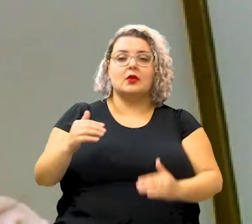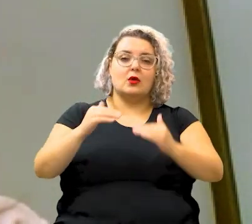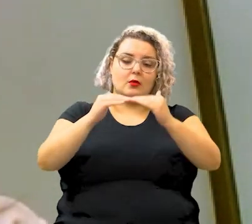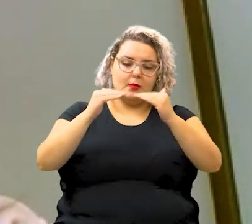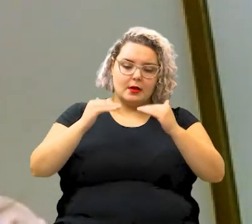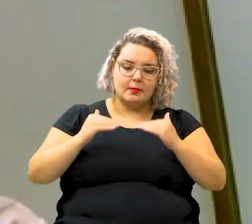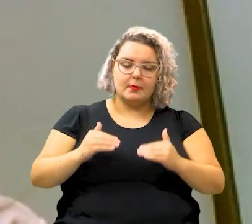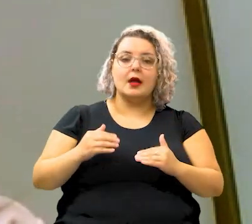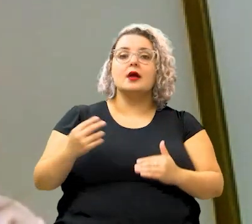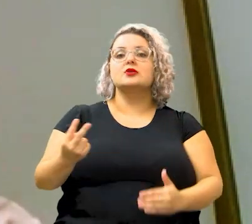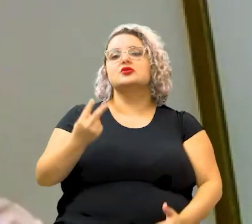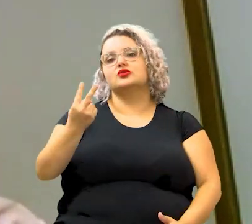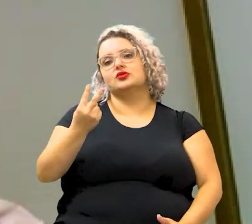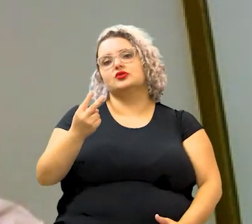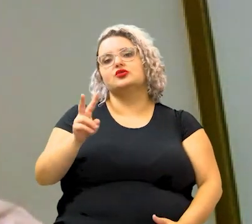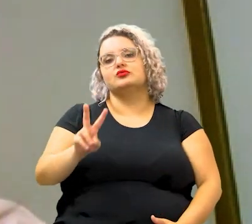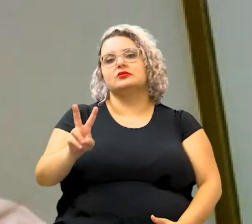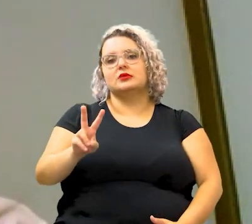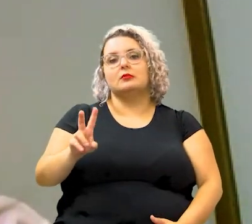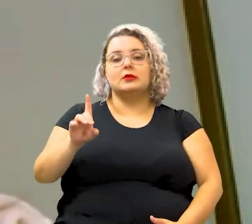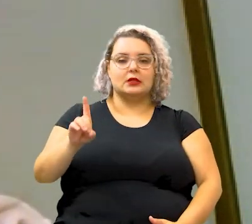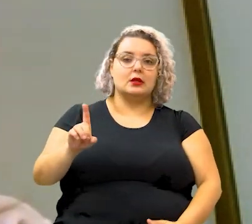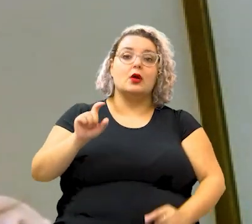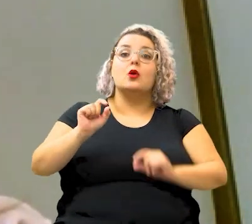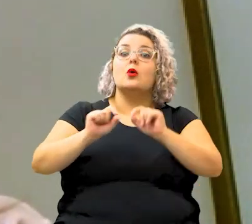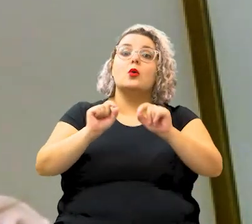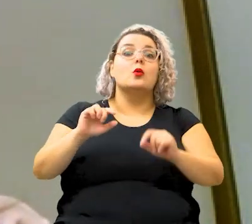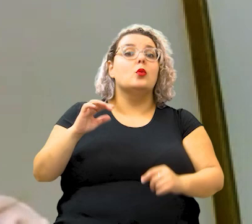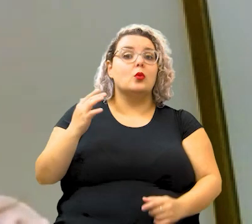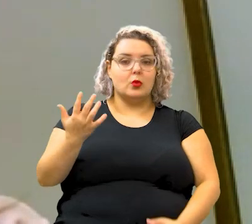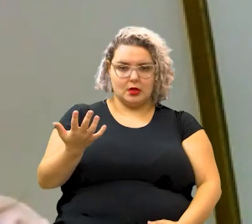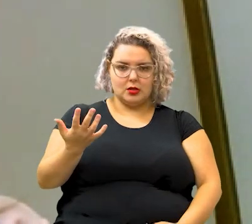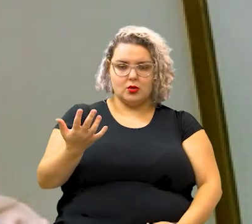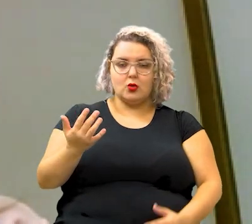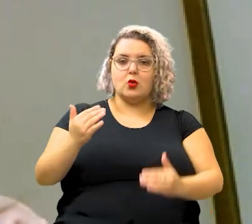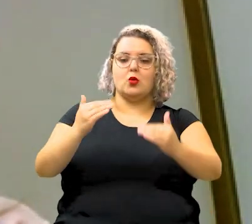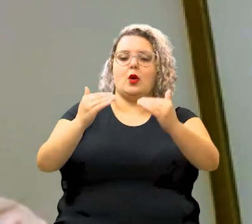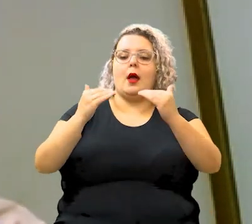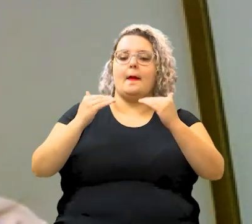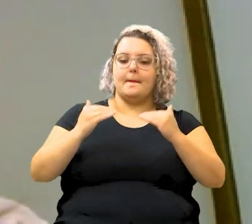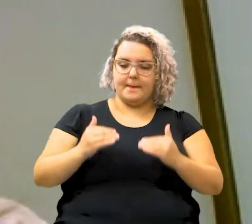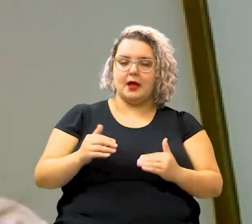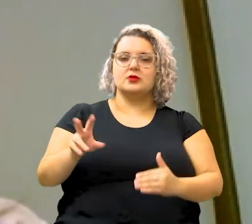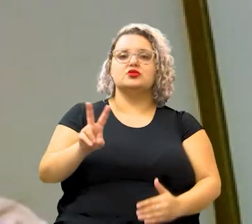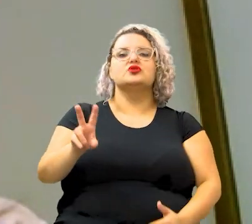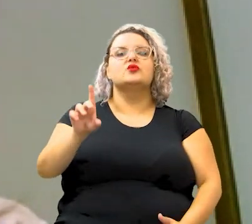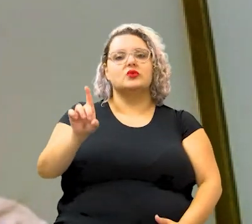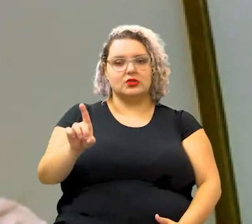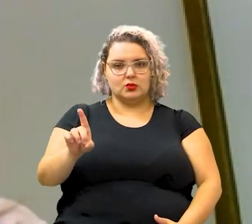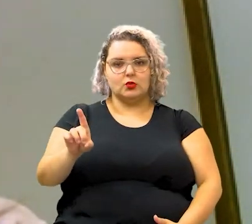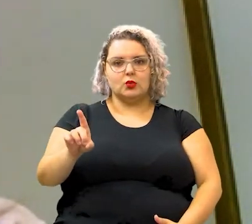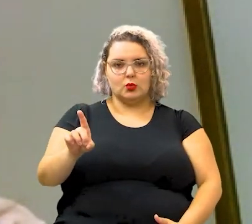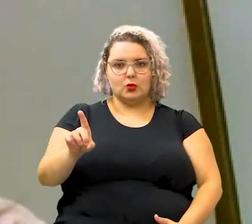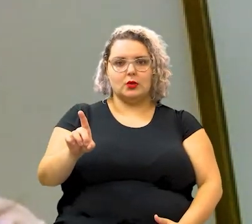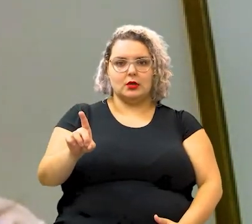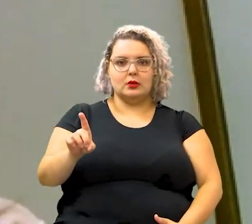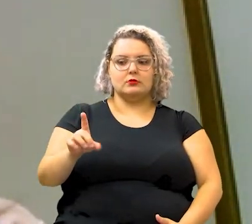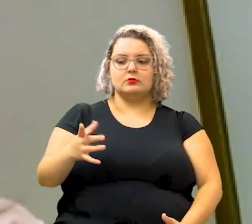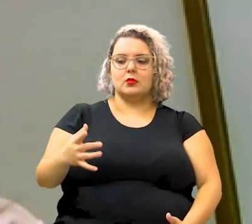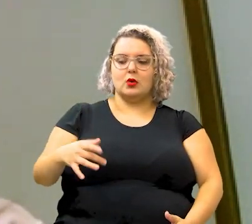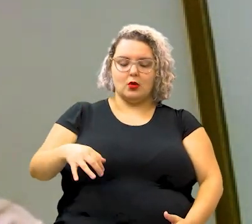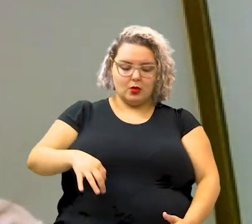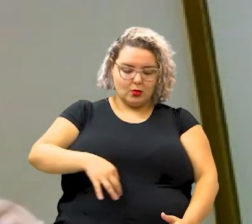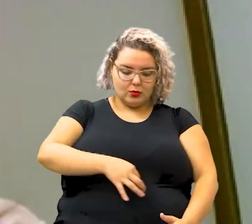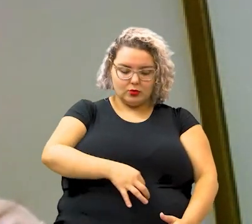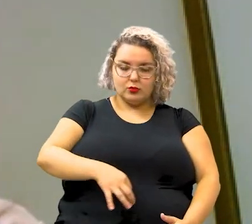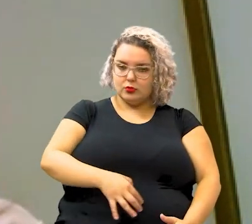uma baixa dos valores de vitamina D. Então, o que, que acontece? Com a baixa da vitamina D, o intestino ele não